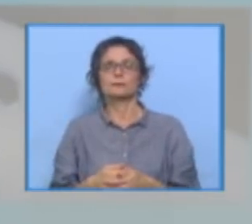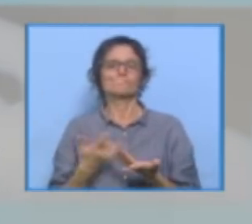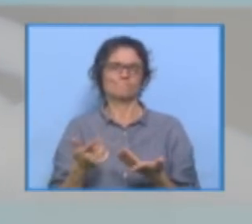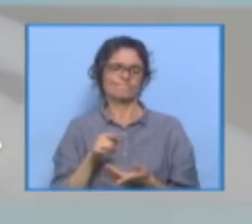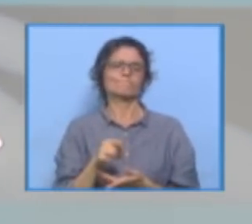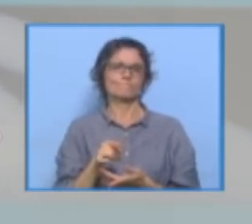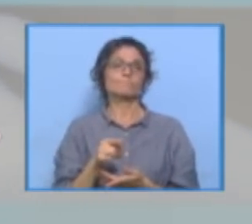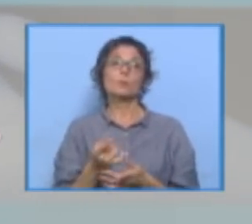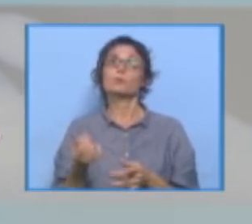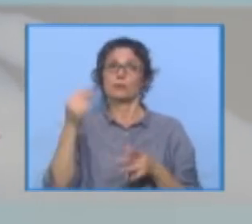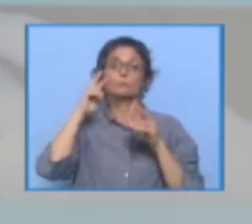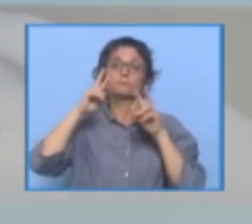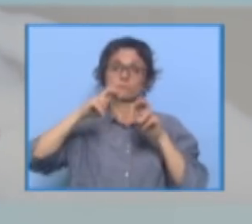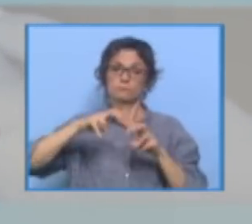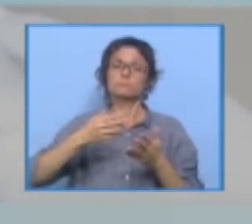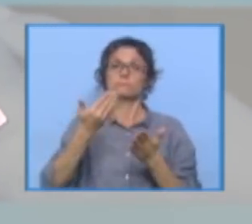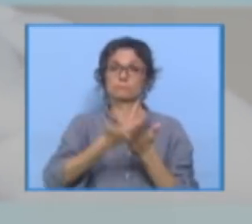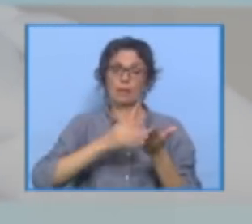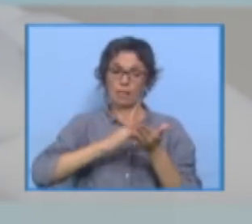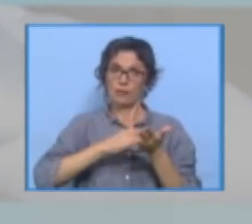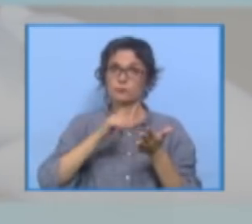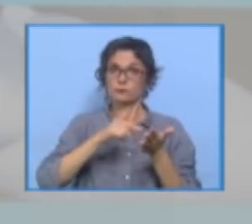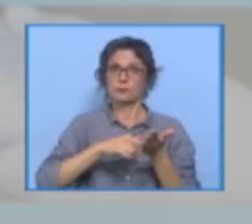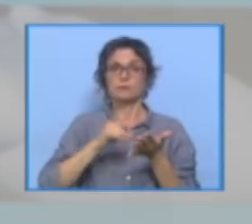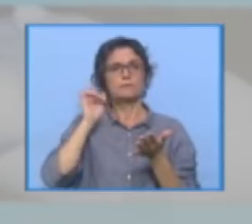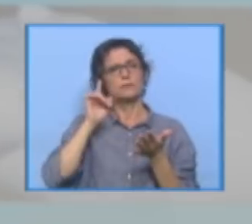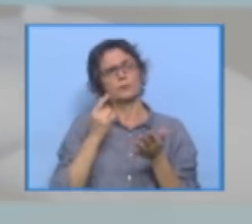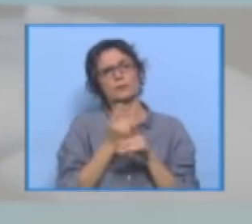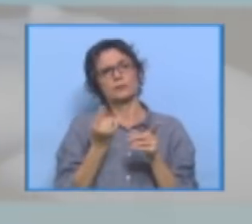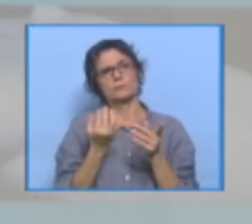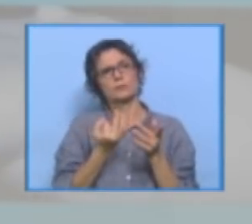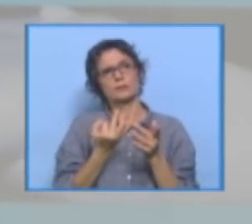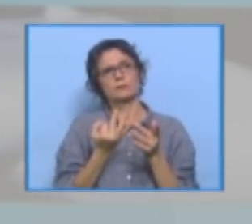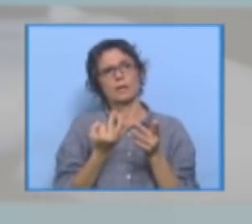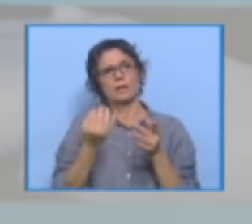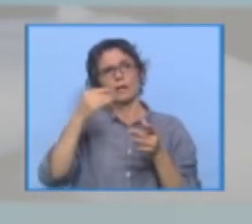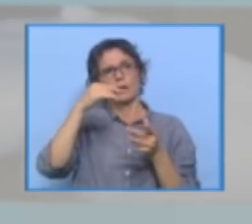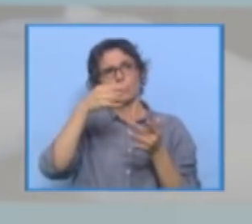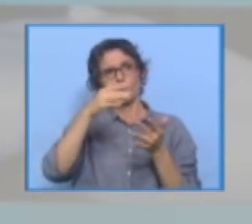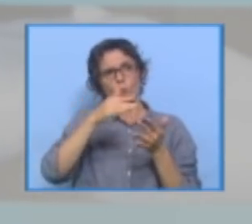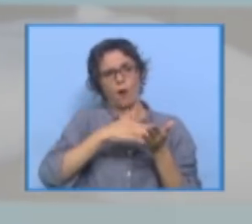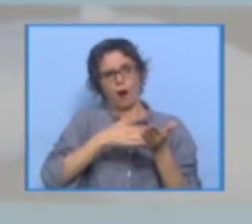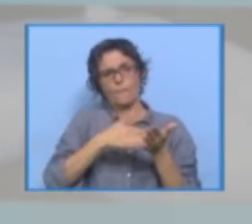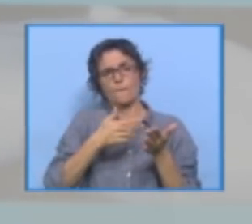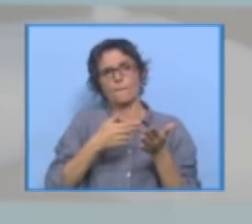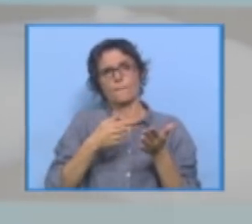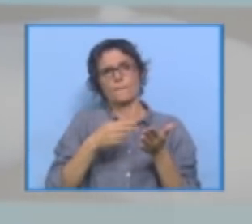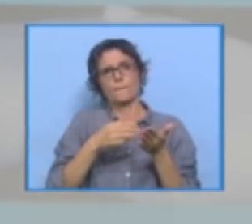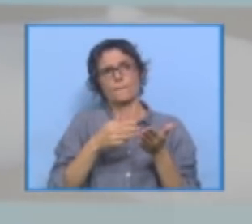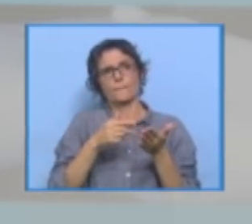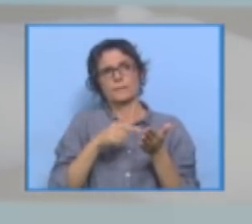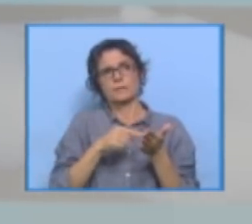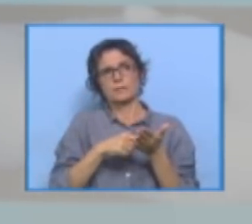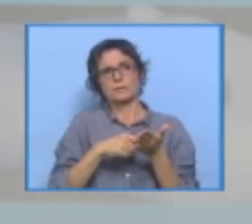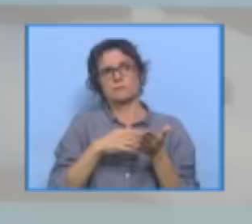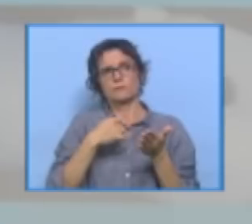de todos, a partir das reflexões de ética médica, e fazer uma última questão, porque este livro, ou os conteúdos deste livro, são também objetos de um curso que a Associação de